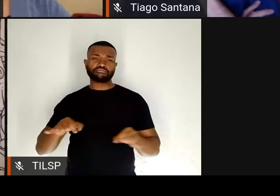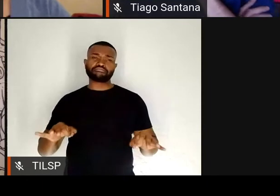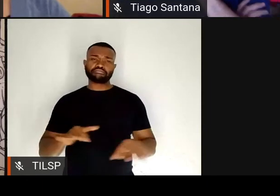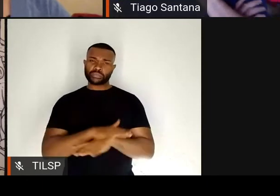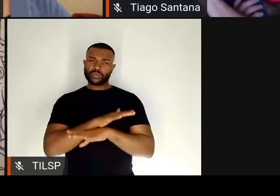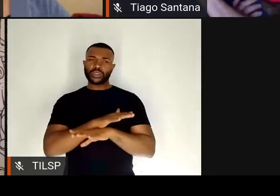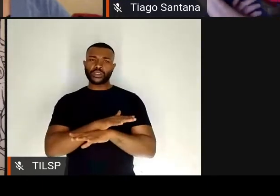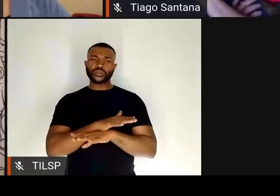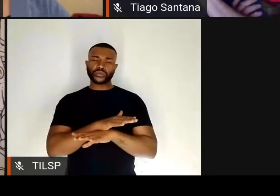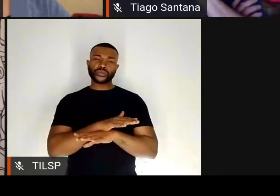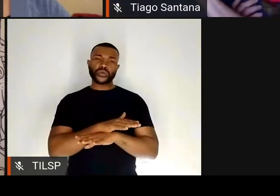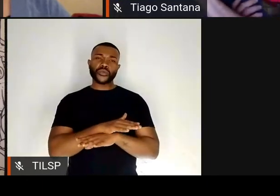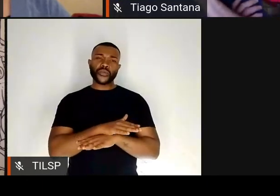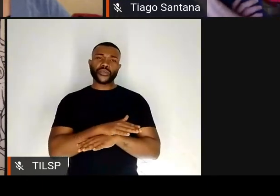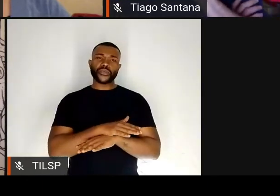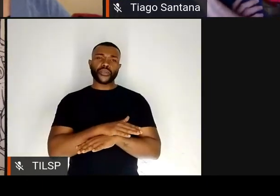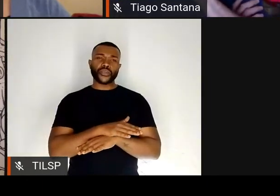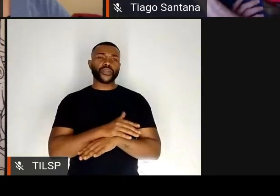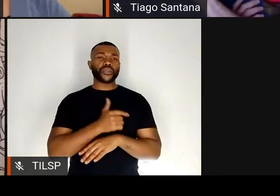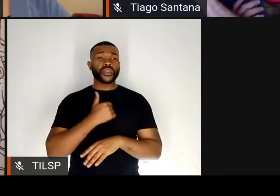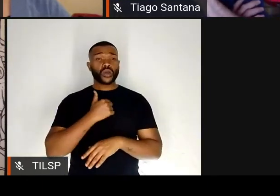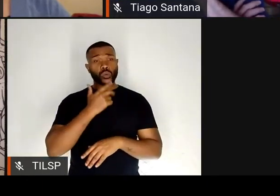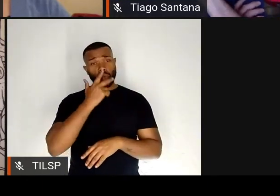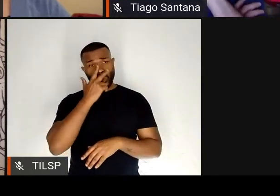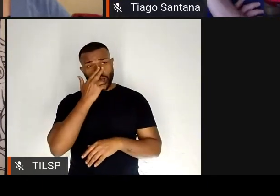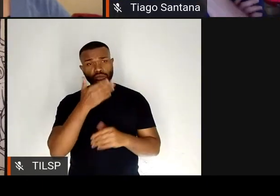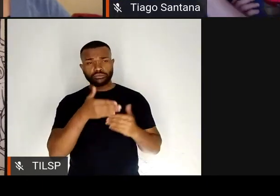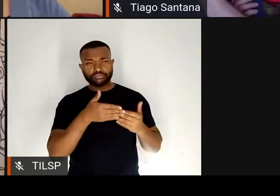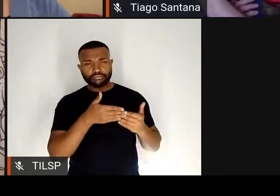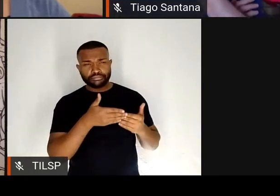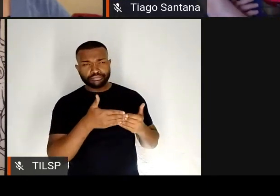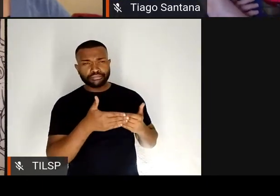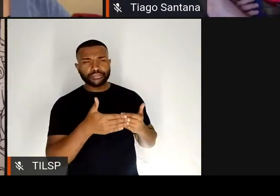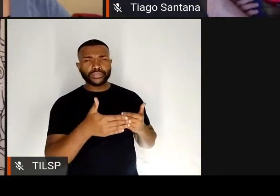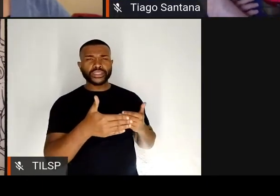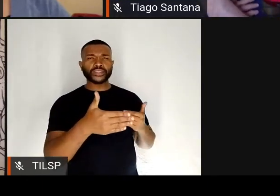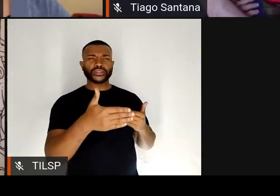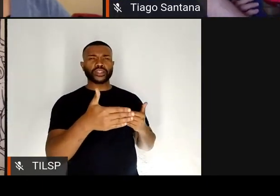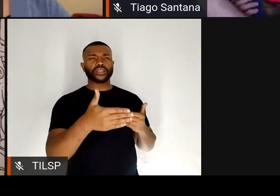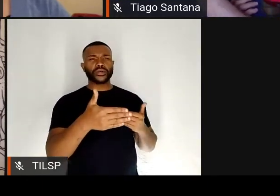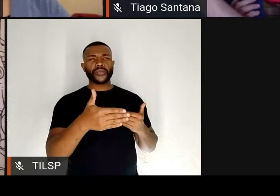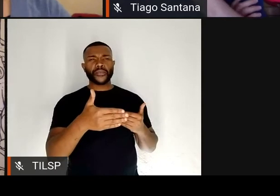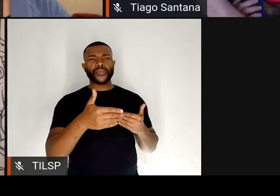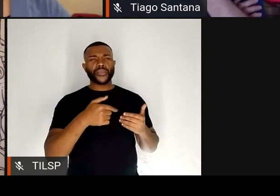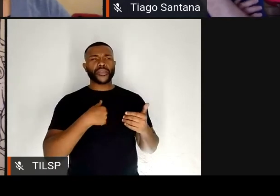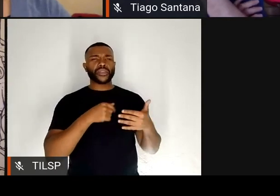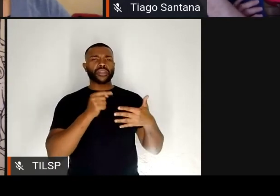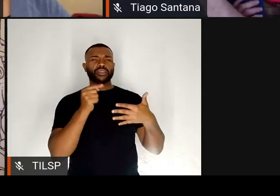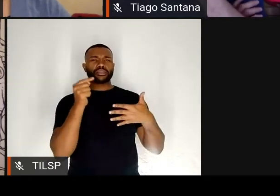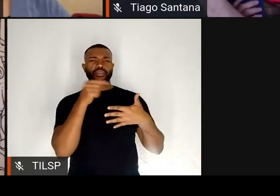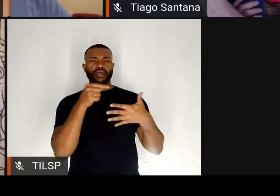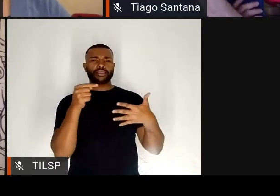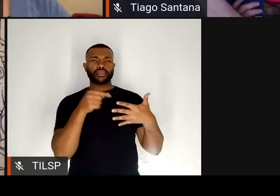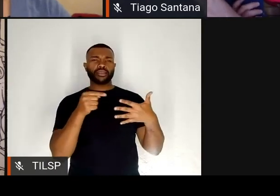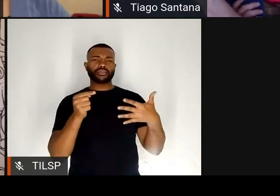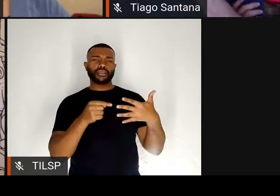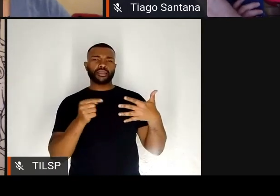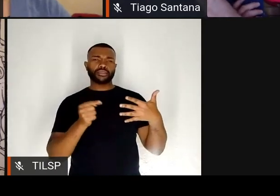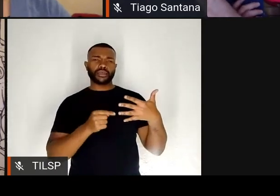eu acho que talvez vou deixar um pouco aqui esses tópicos, quem se